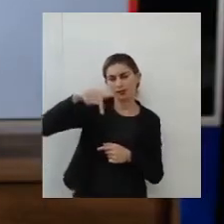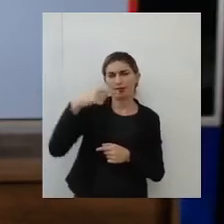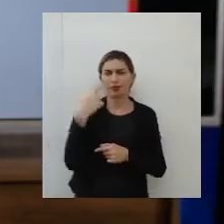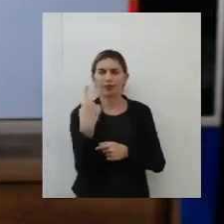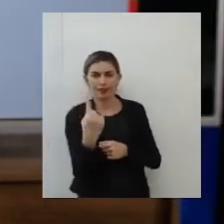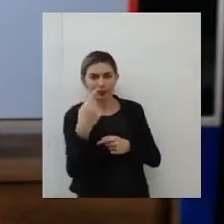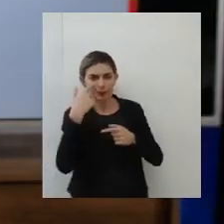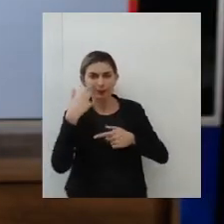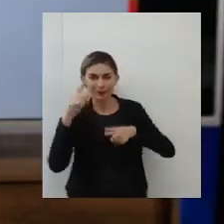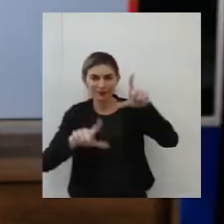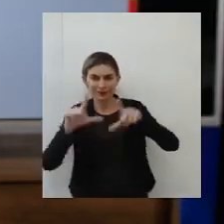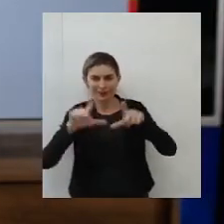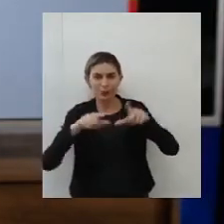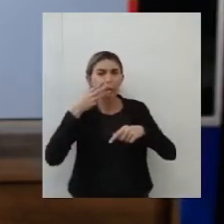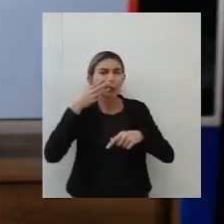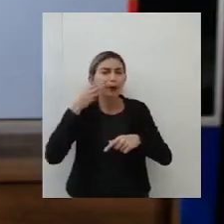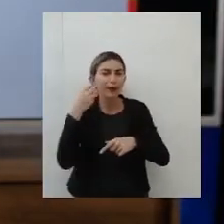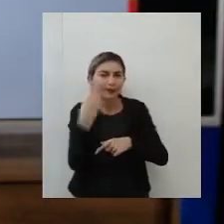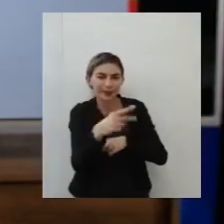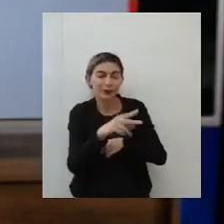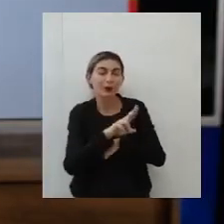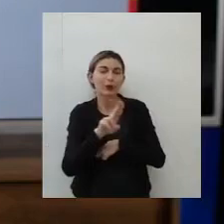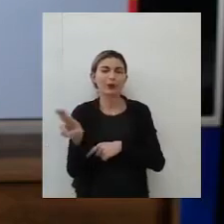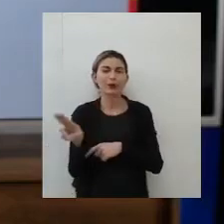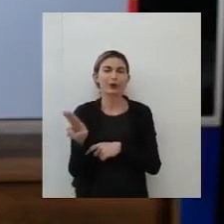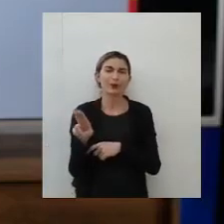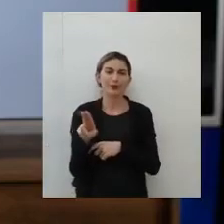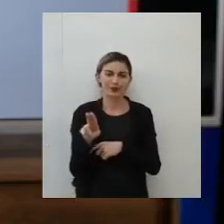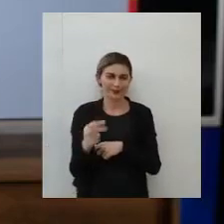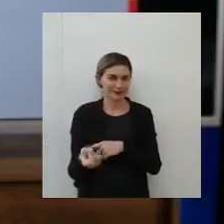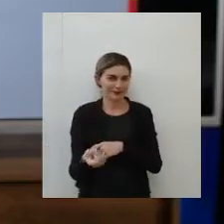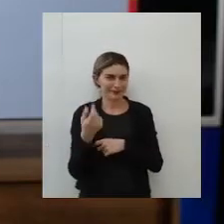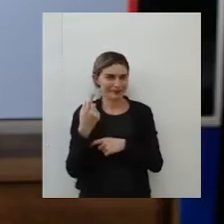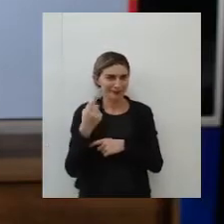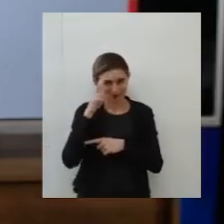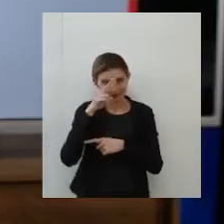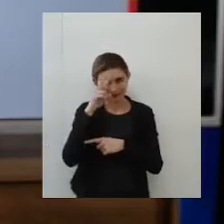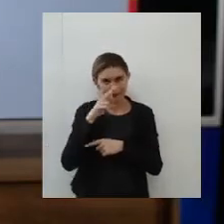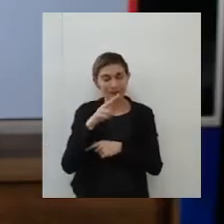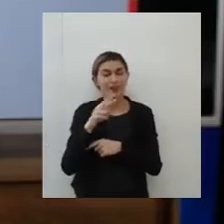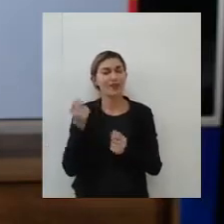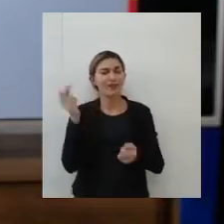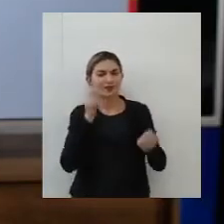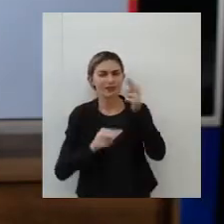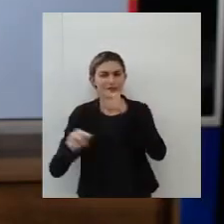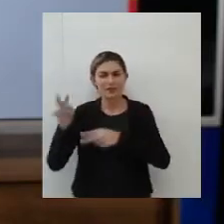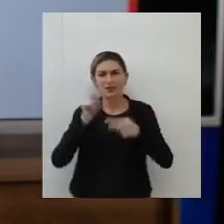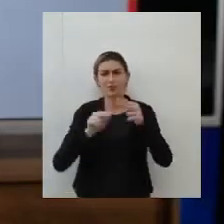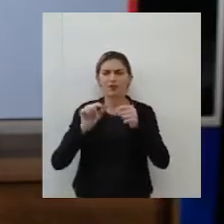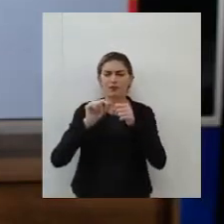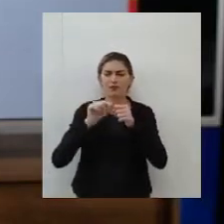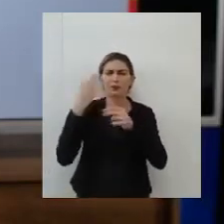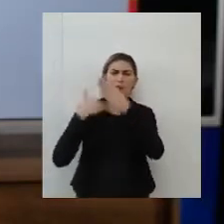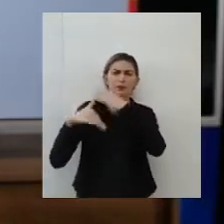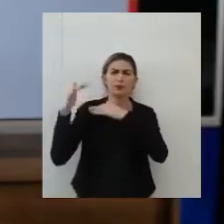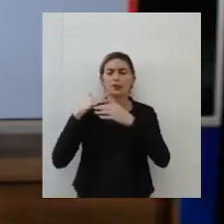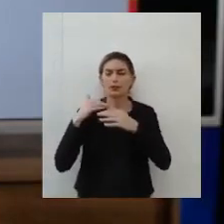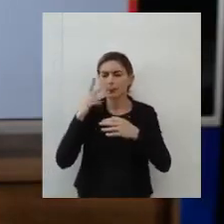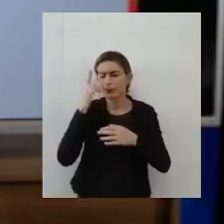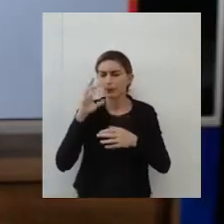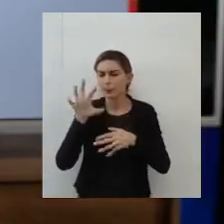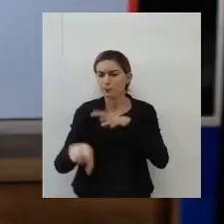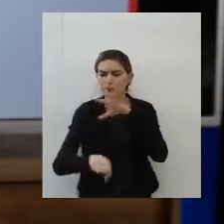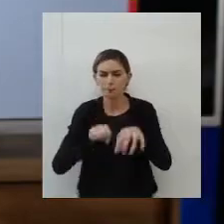gatinho dela tinha um nome bem sugestivo. Tá? Então, essa visão fez com que as pessoas